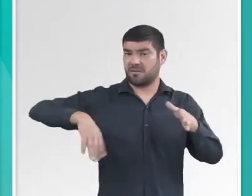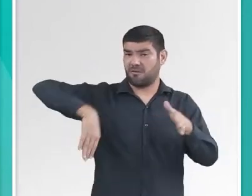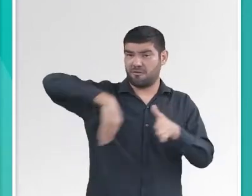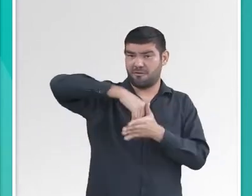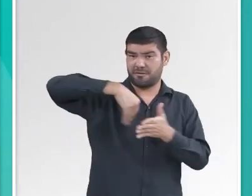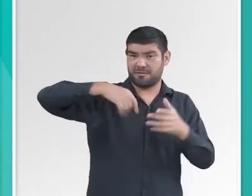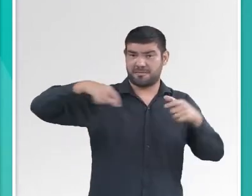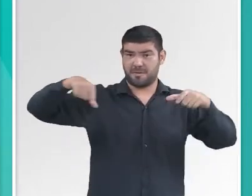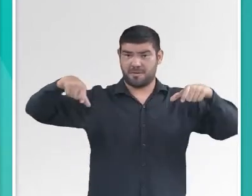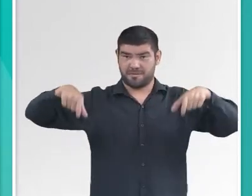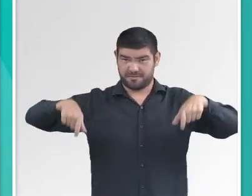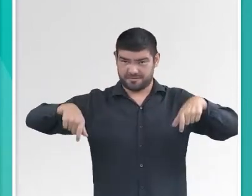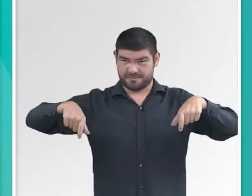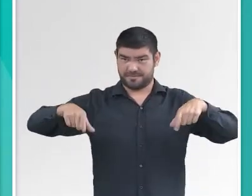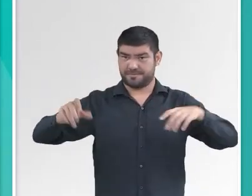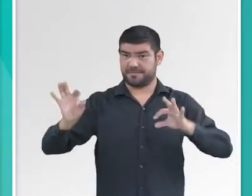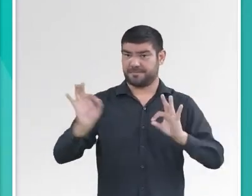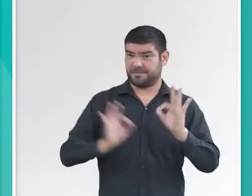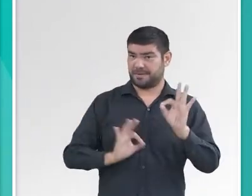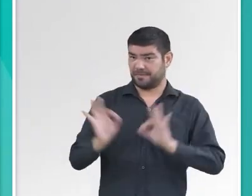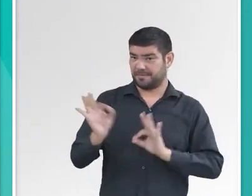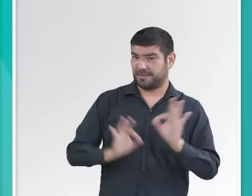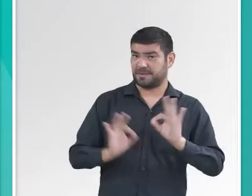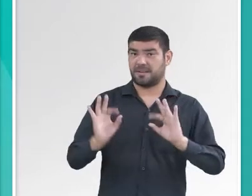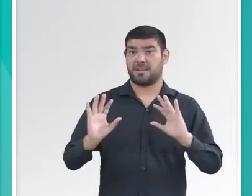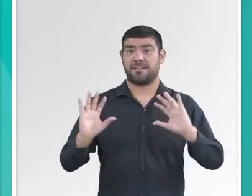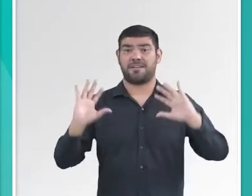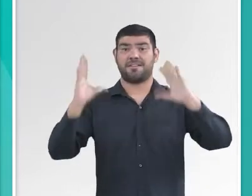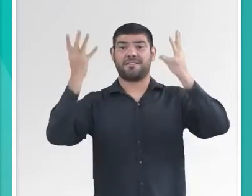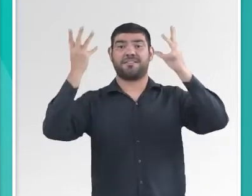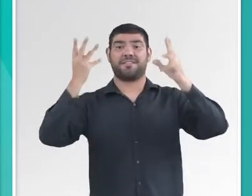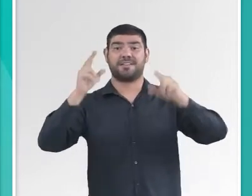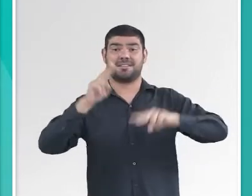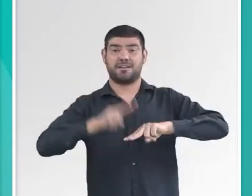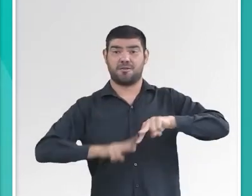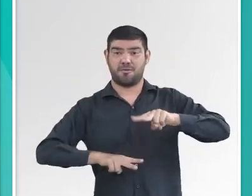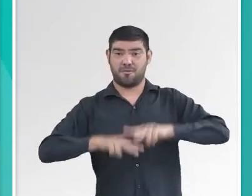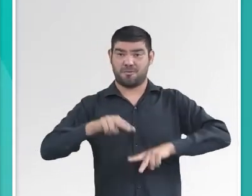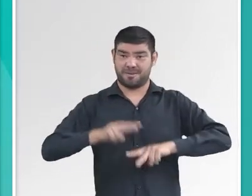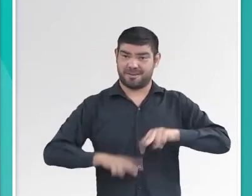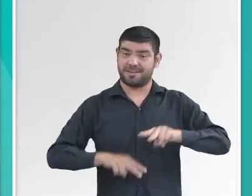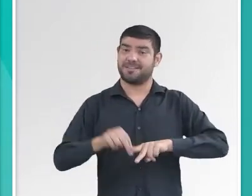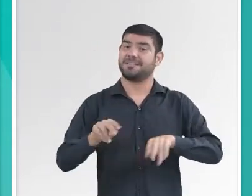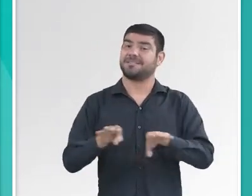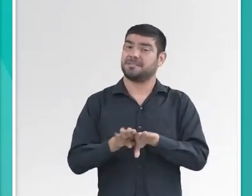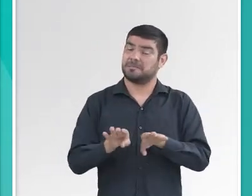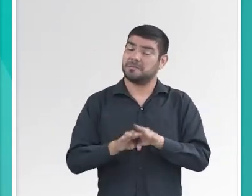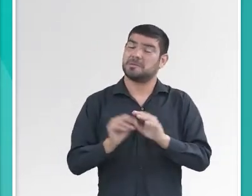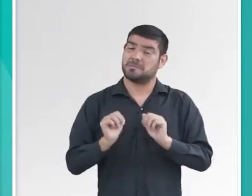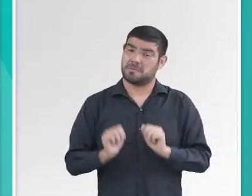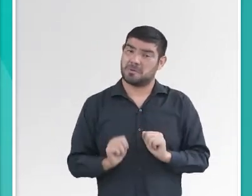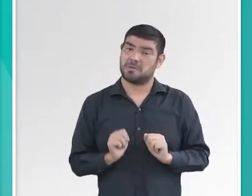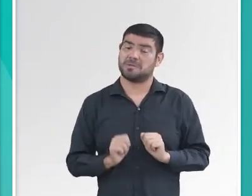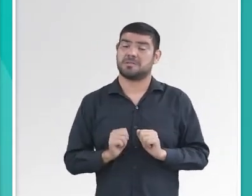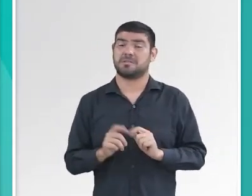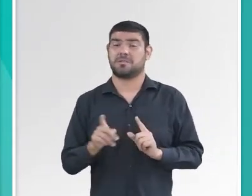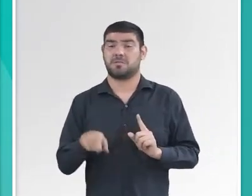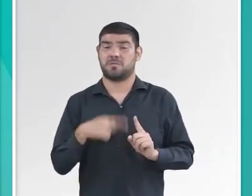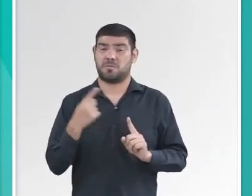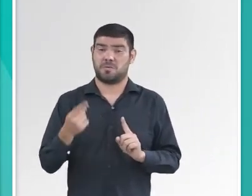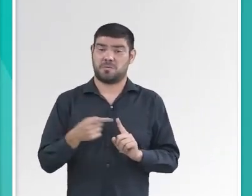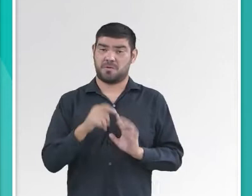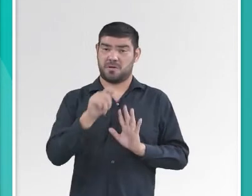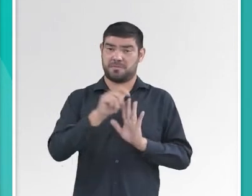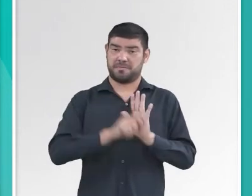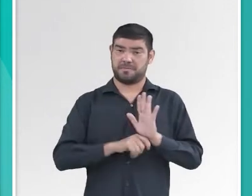escola, sobre a preparação, aí no caso, sobre a festa junina que está vindo, também pode ser objeto da resenha, todos